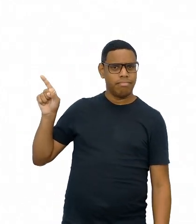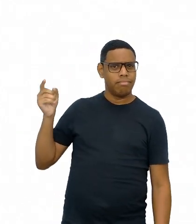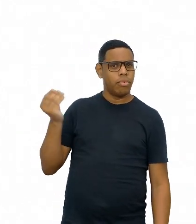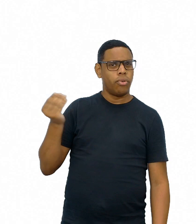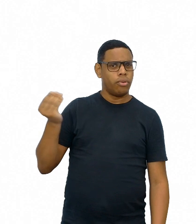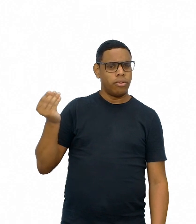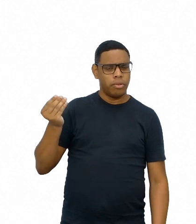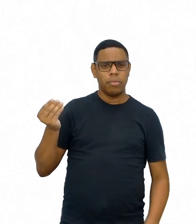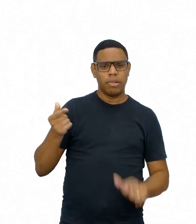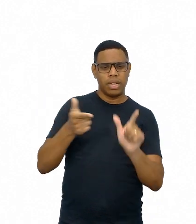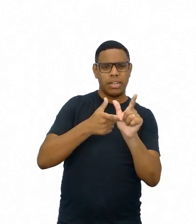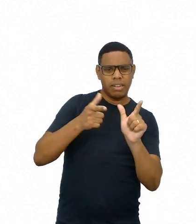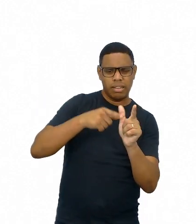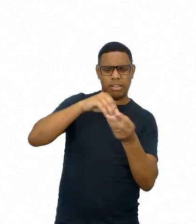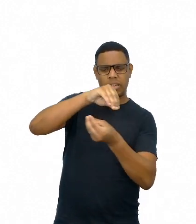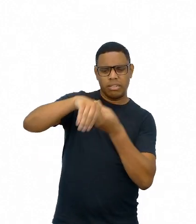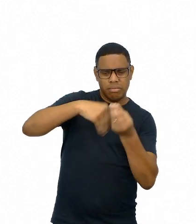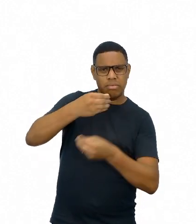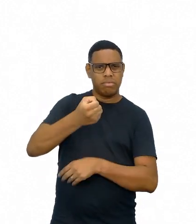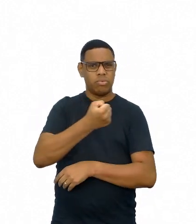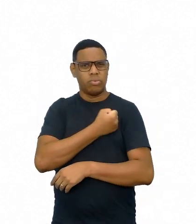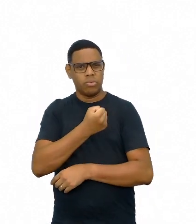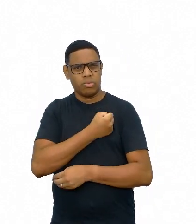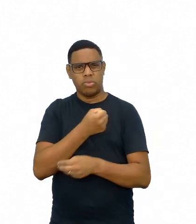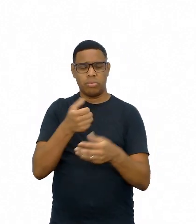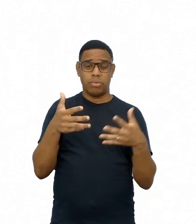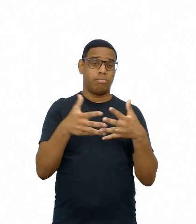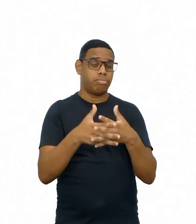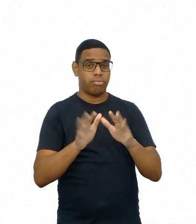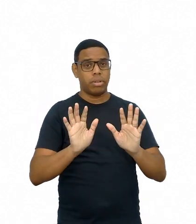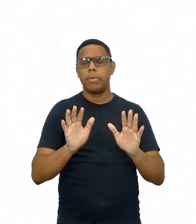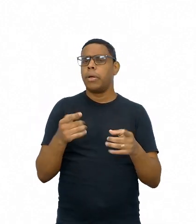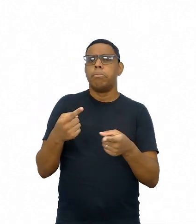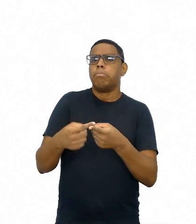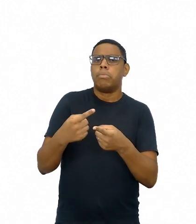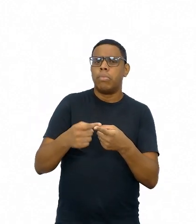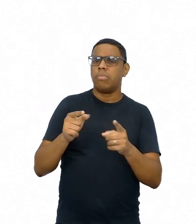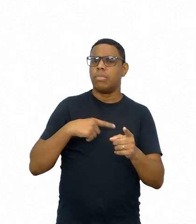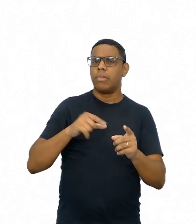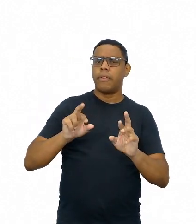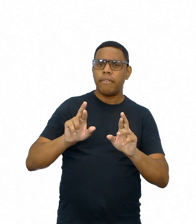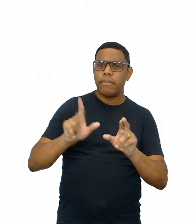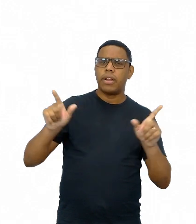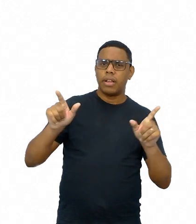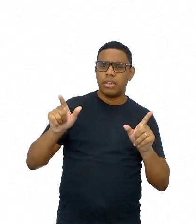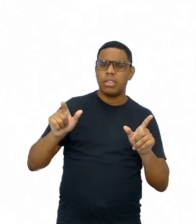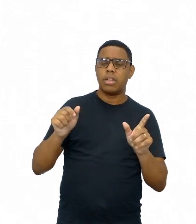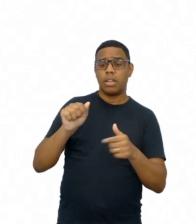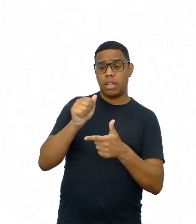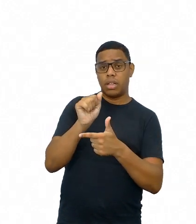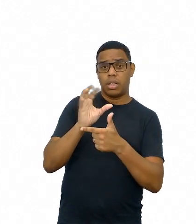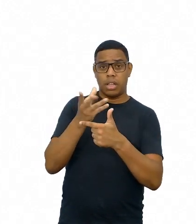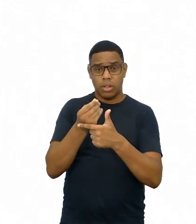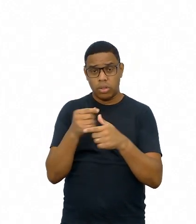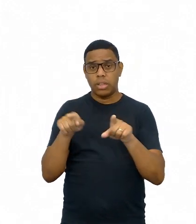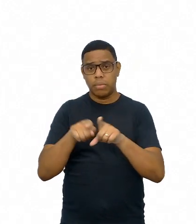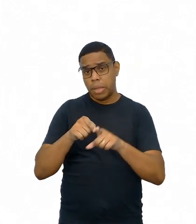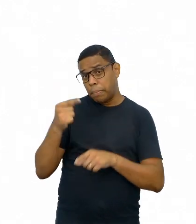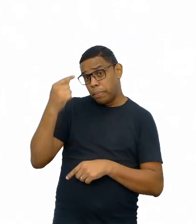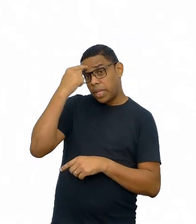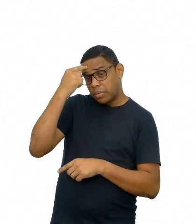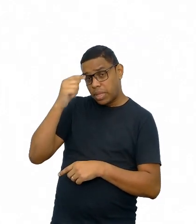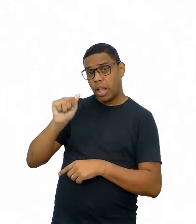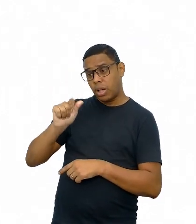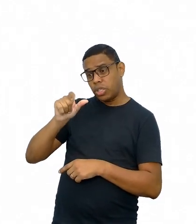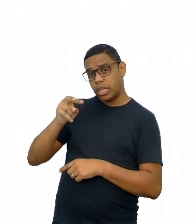são letras misturadas com números, enfim, mas qual será a diferença, né, entre a álgebra e o pensamento